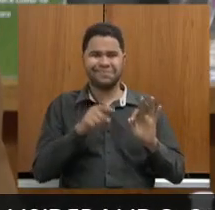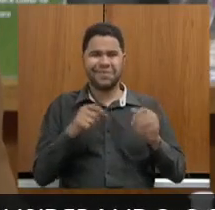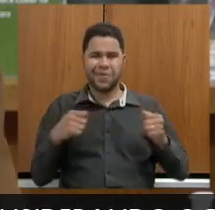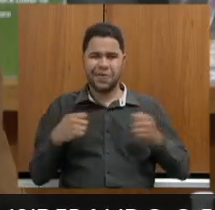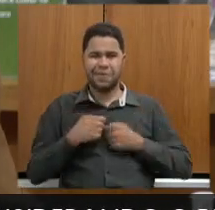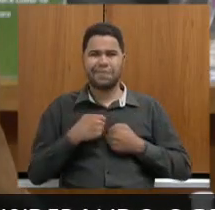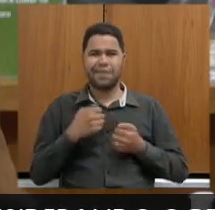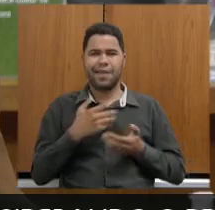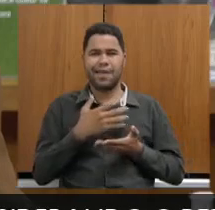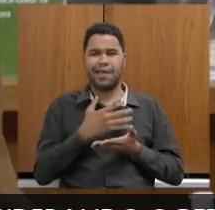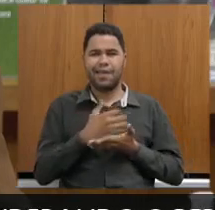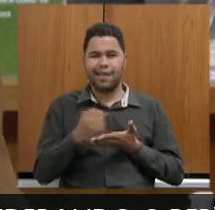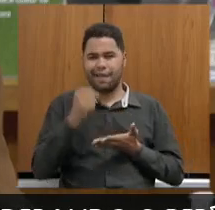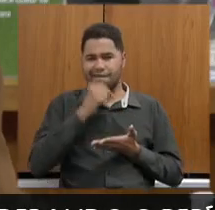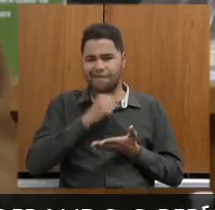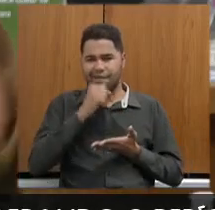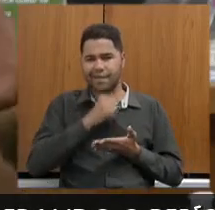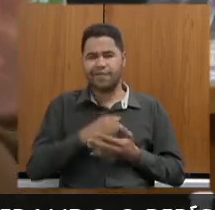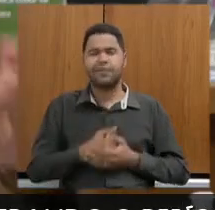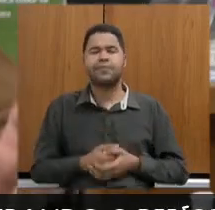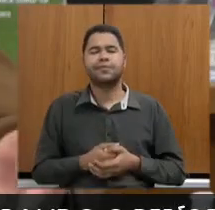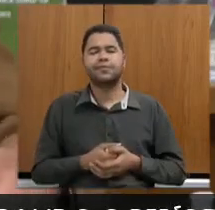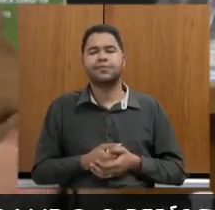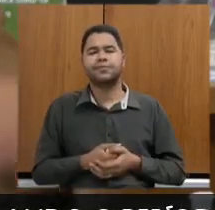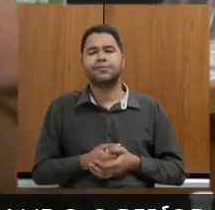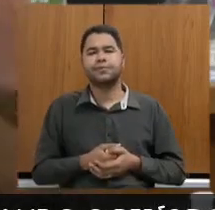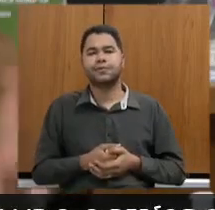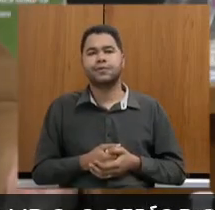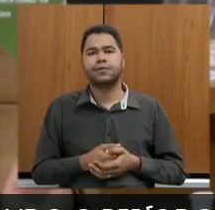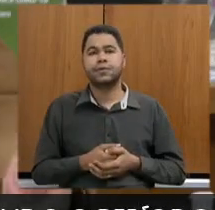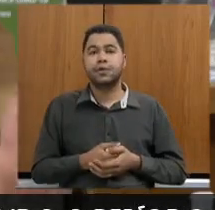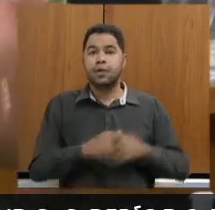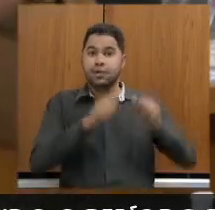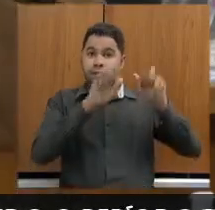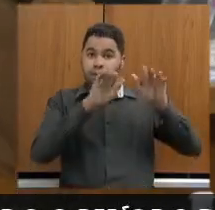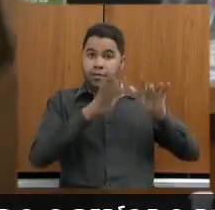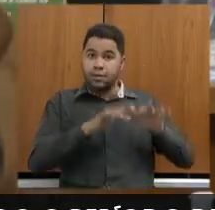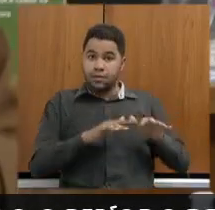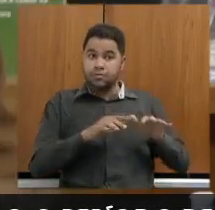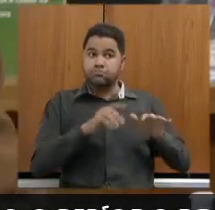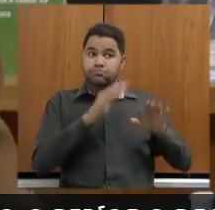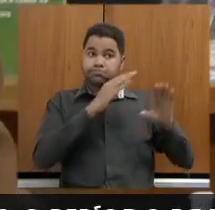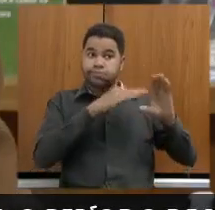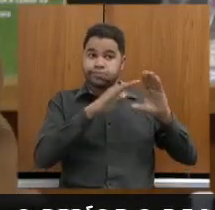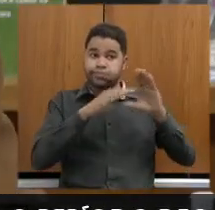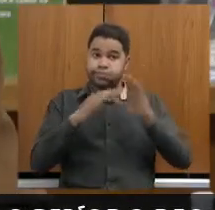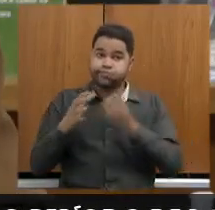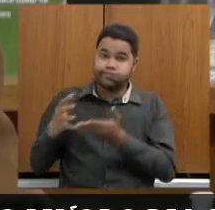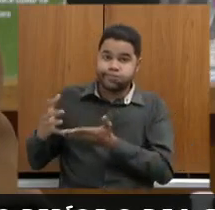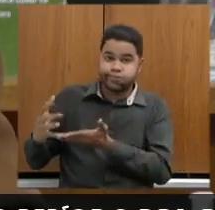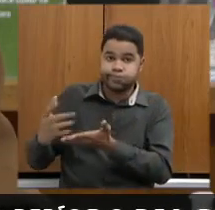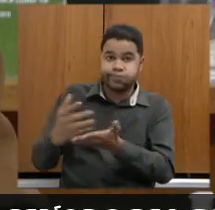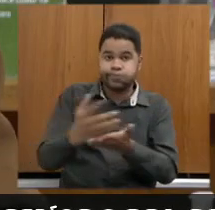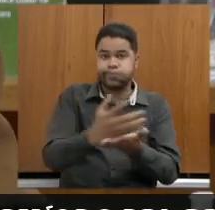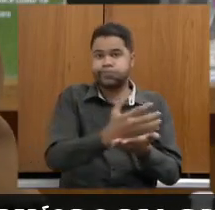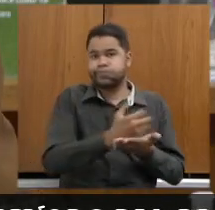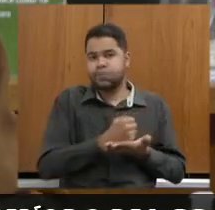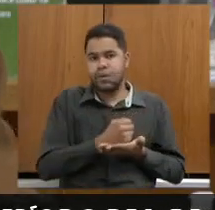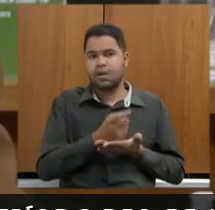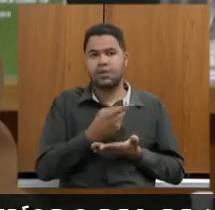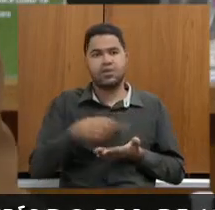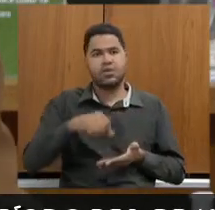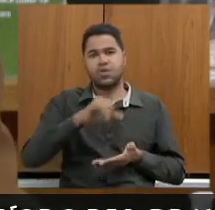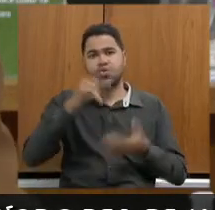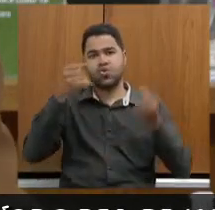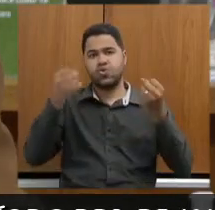questão dos coletes vencidos é esse memorando determina que esses coletes sejam recolhido e não tem como a gente